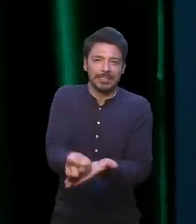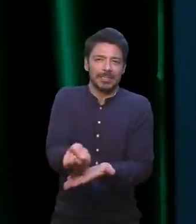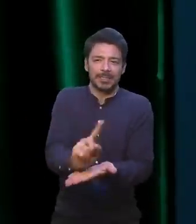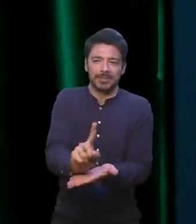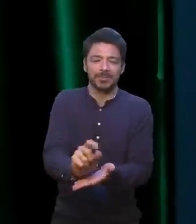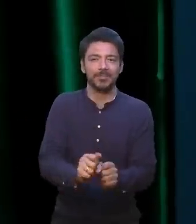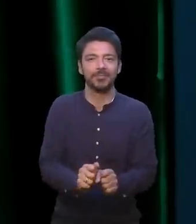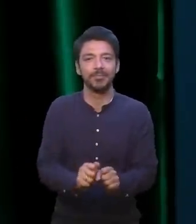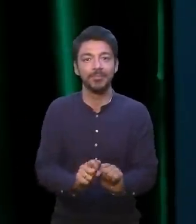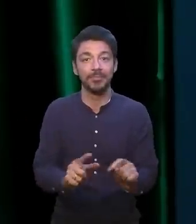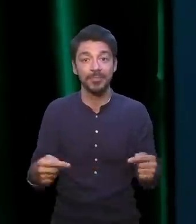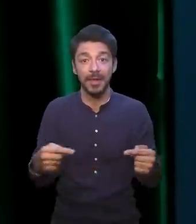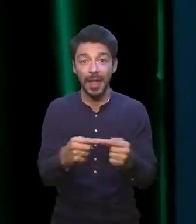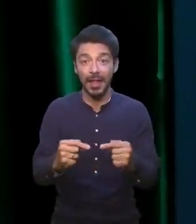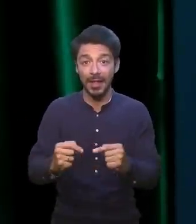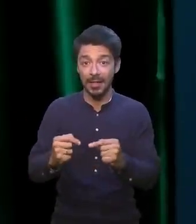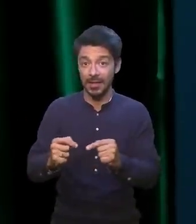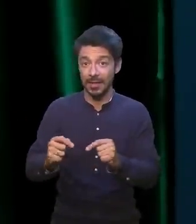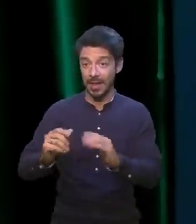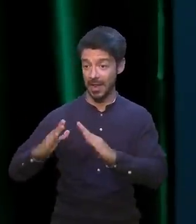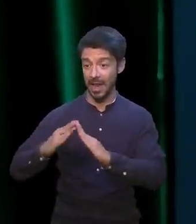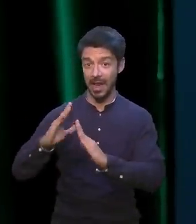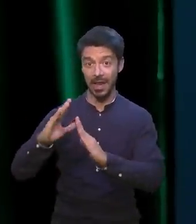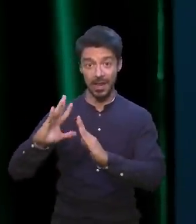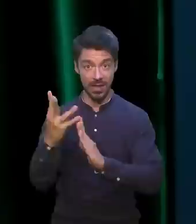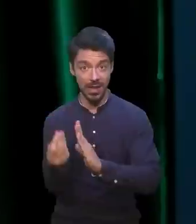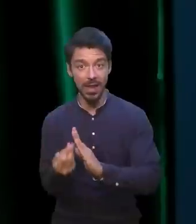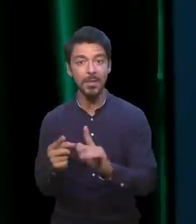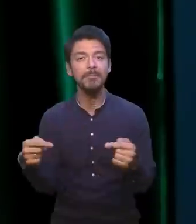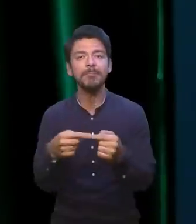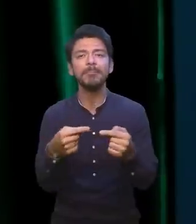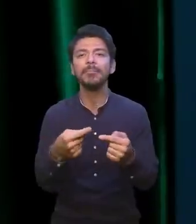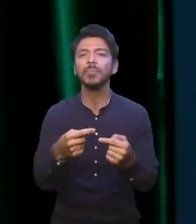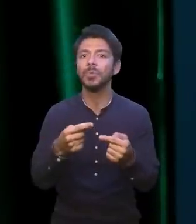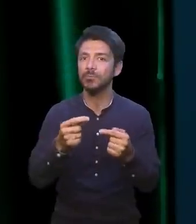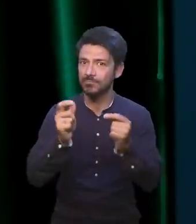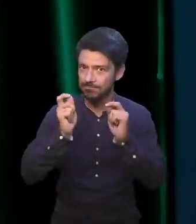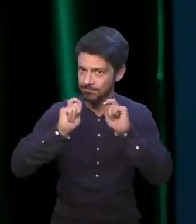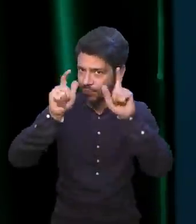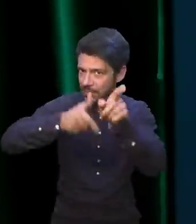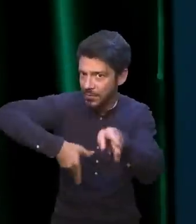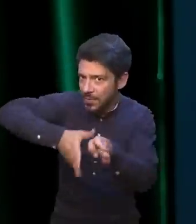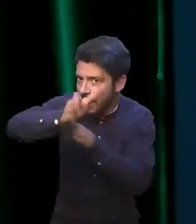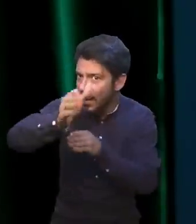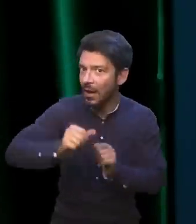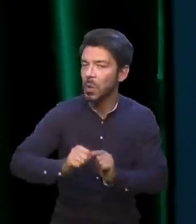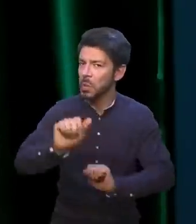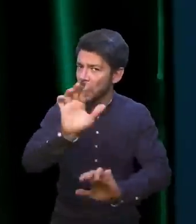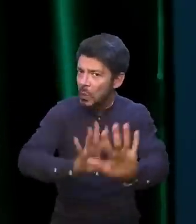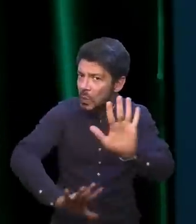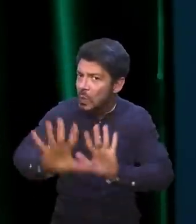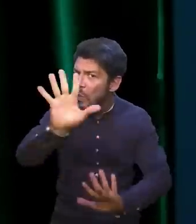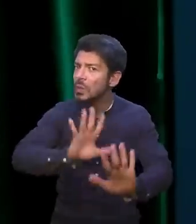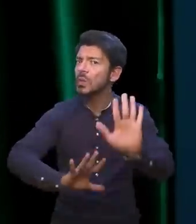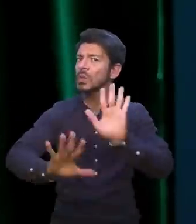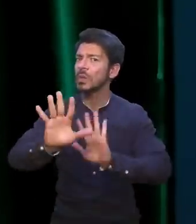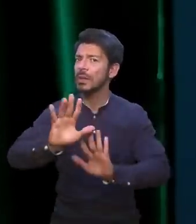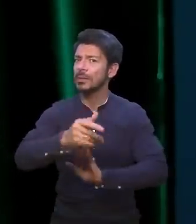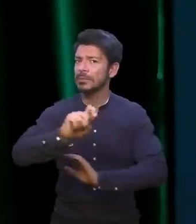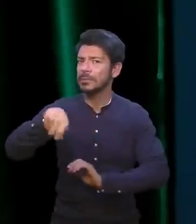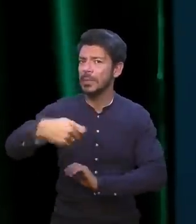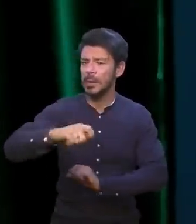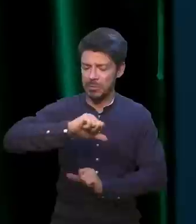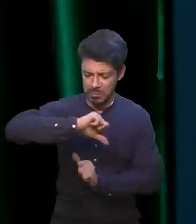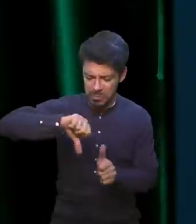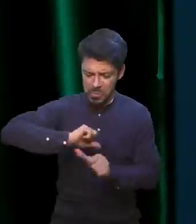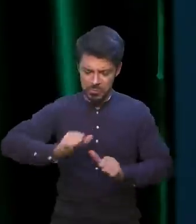lar, cuidado para não nos tornarmos uma pessoa chata e todo mundo se afasta de nós. Ah, vamos sair jantar? Não